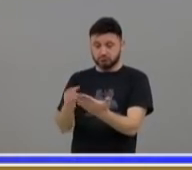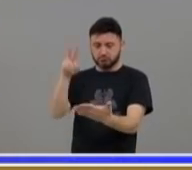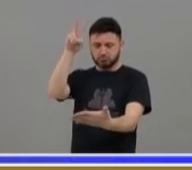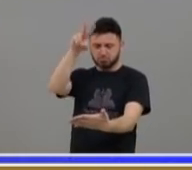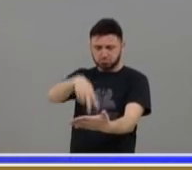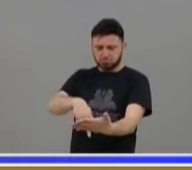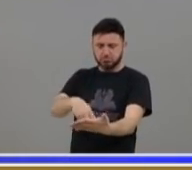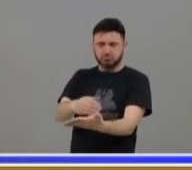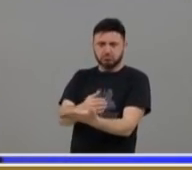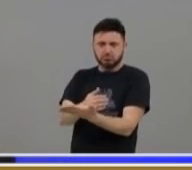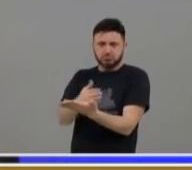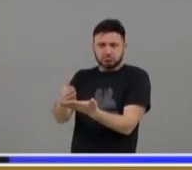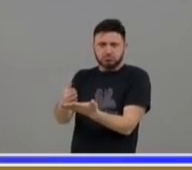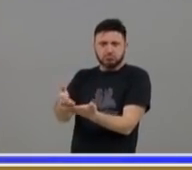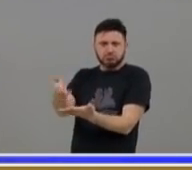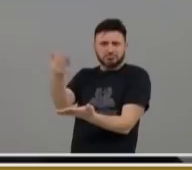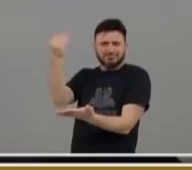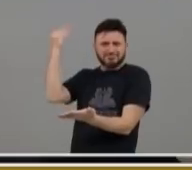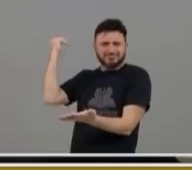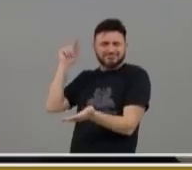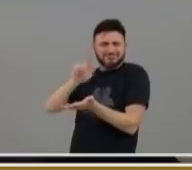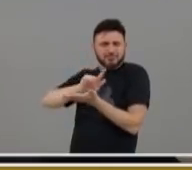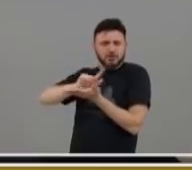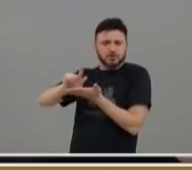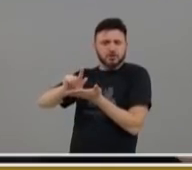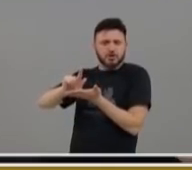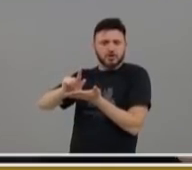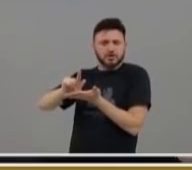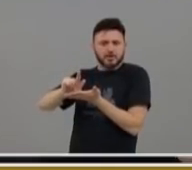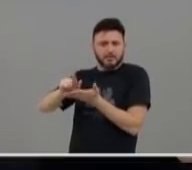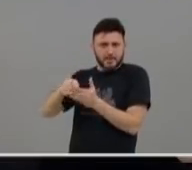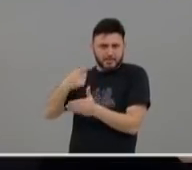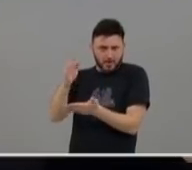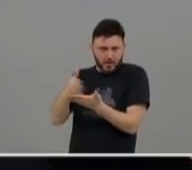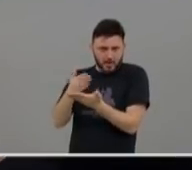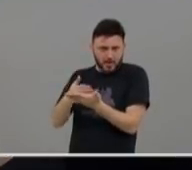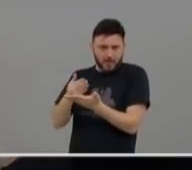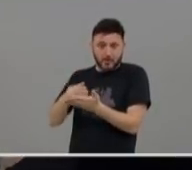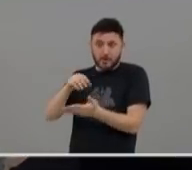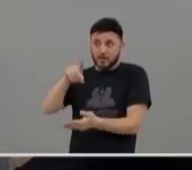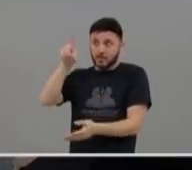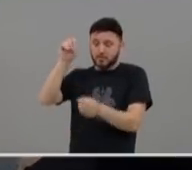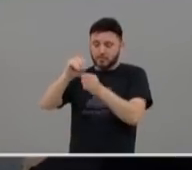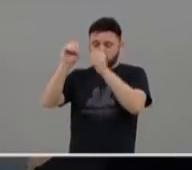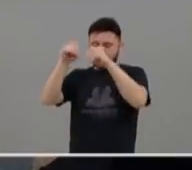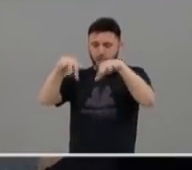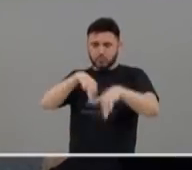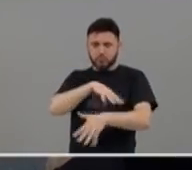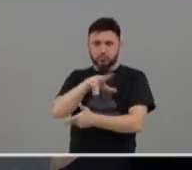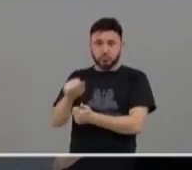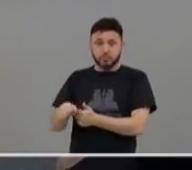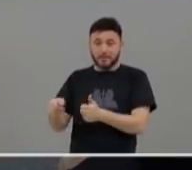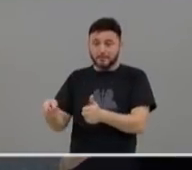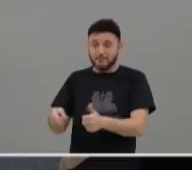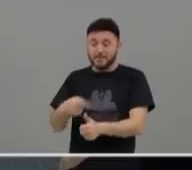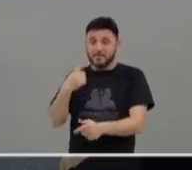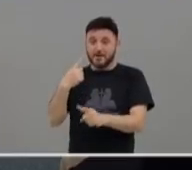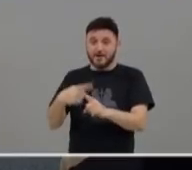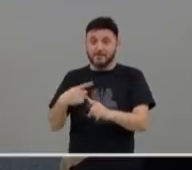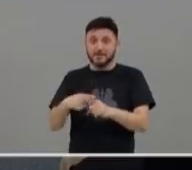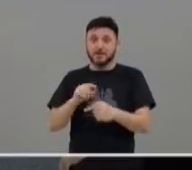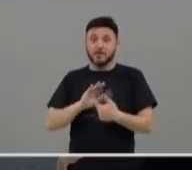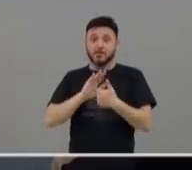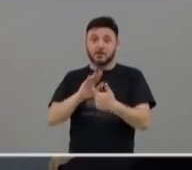desde o início, lá no livro do Gênesis, é aonde vai aparecer pela primeira vez o orgulho mais